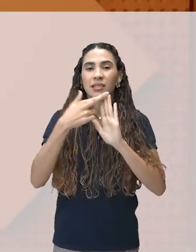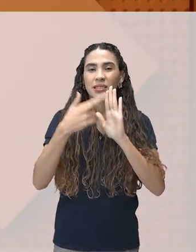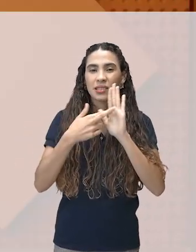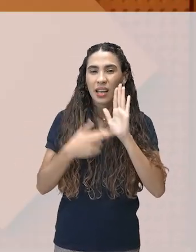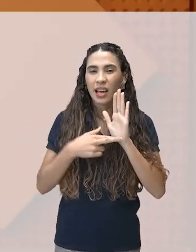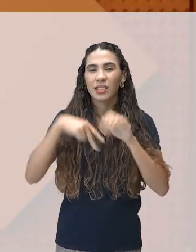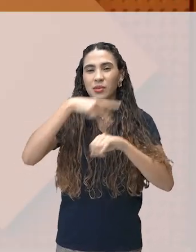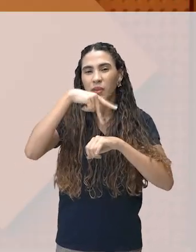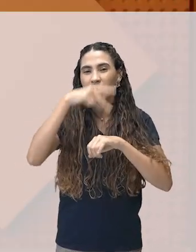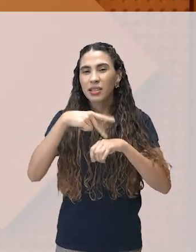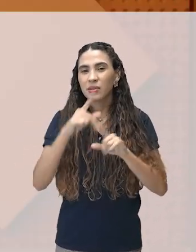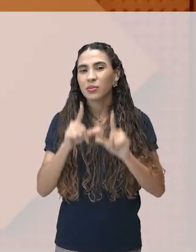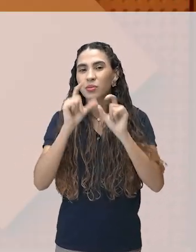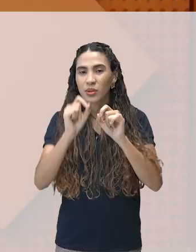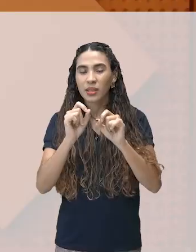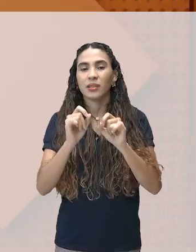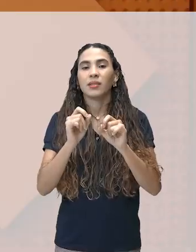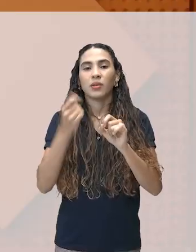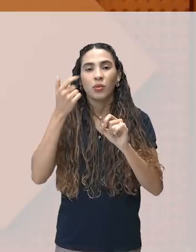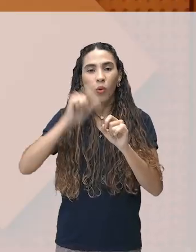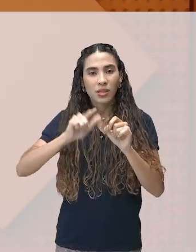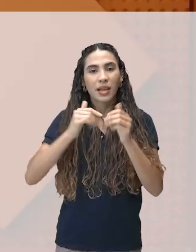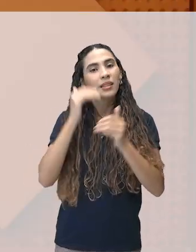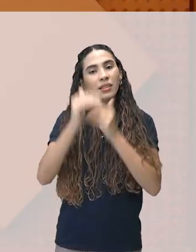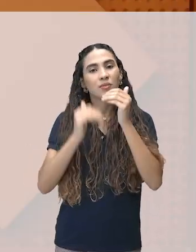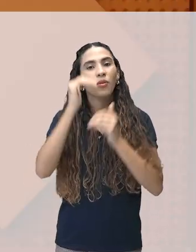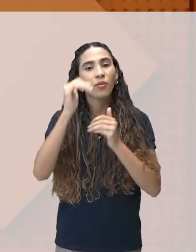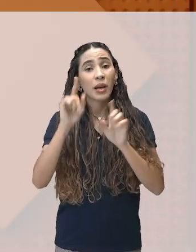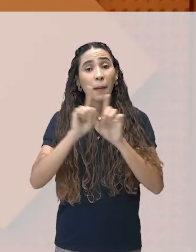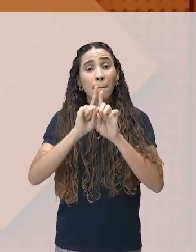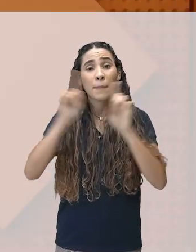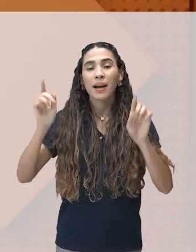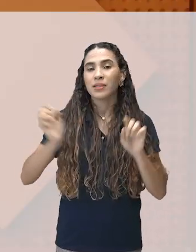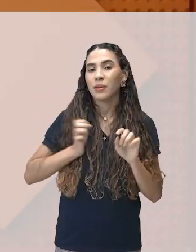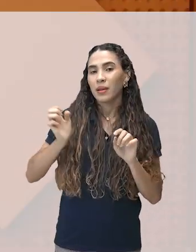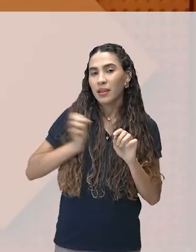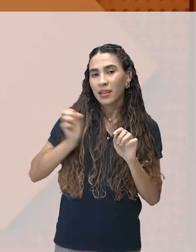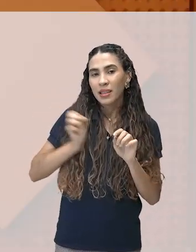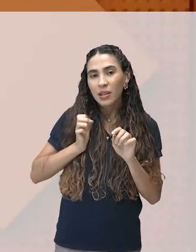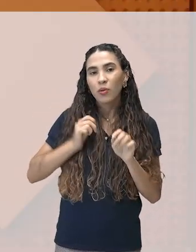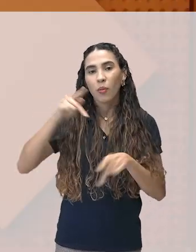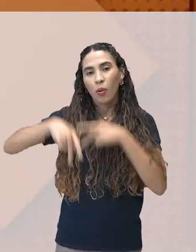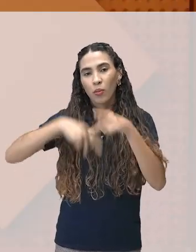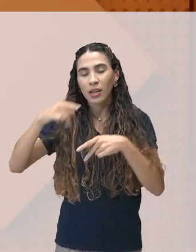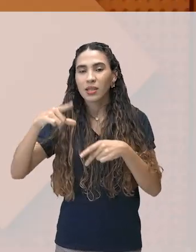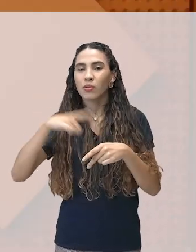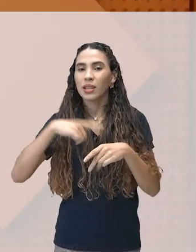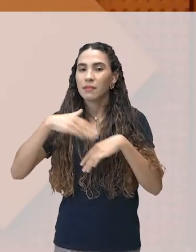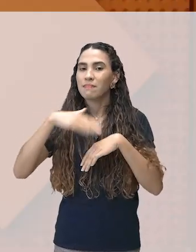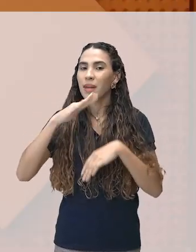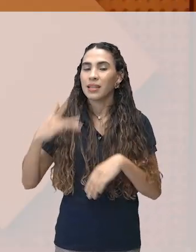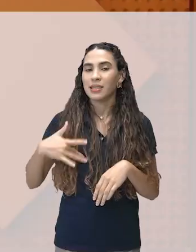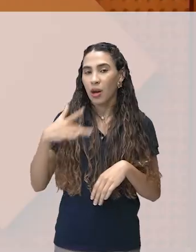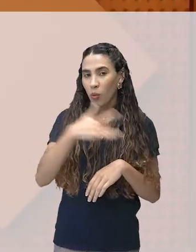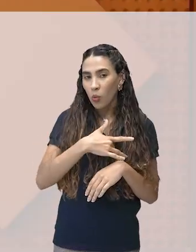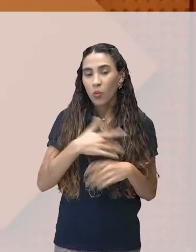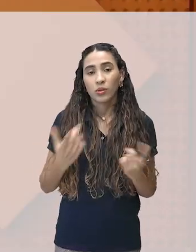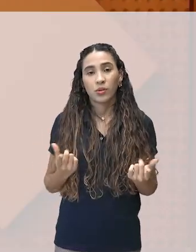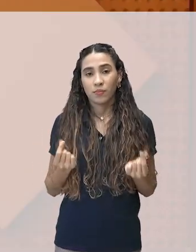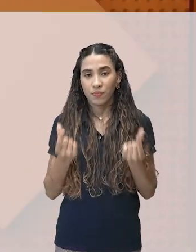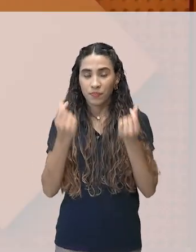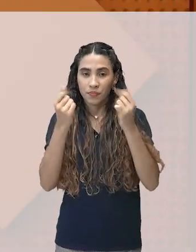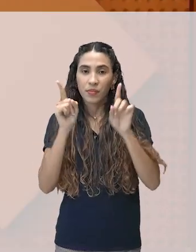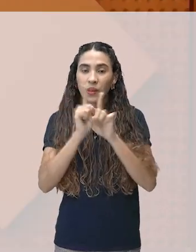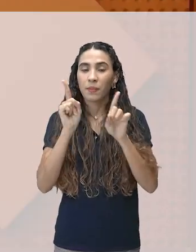de países considerados desenvolvidos, mais ricos, onde a população tem mais acesso à saúde, à renda,